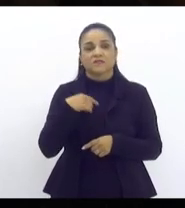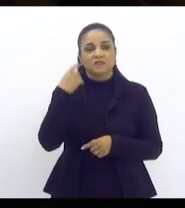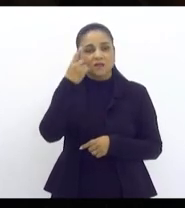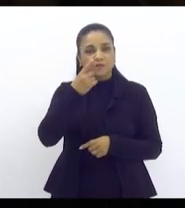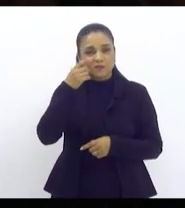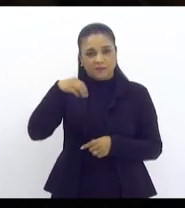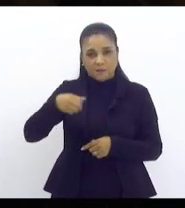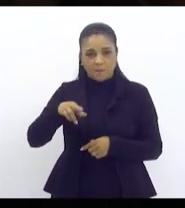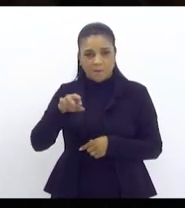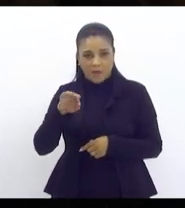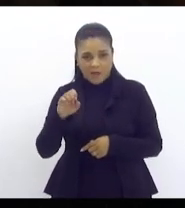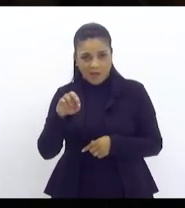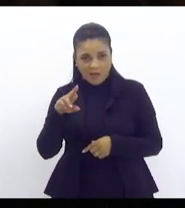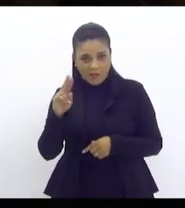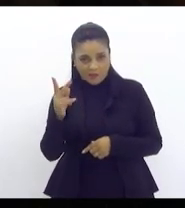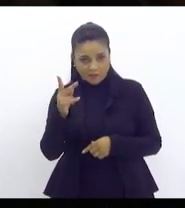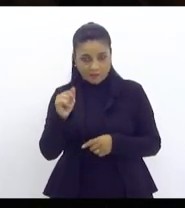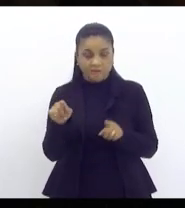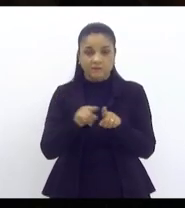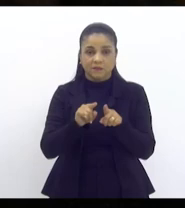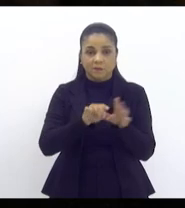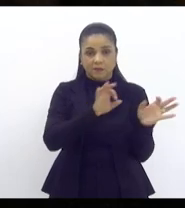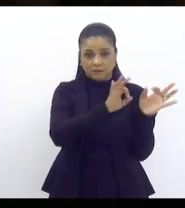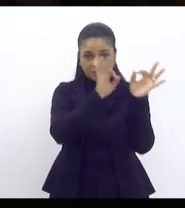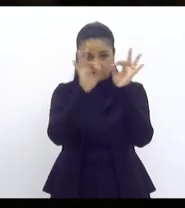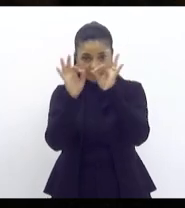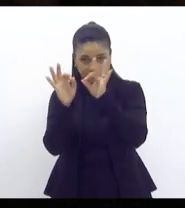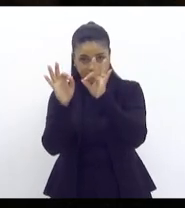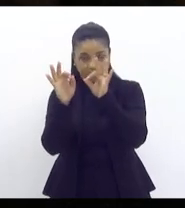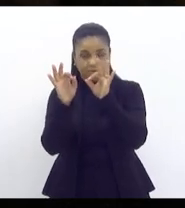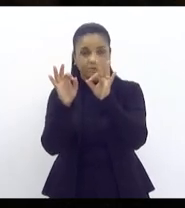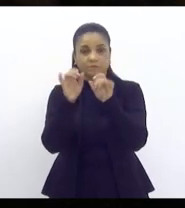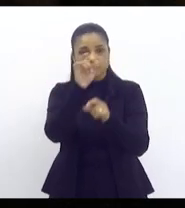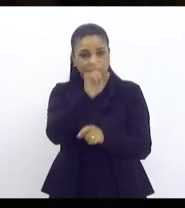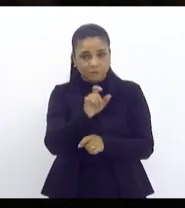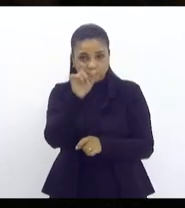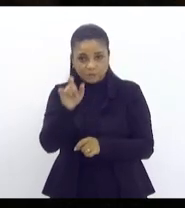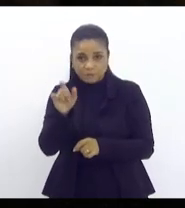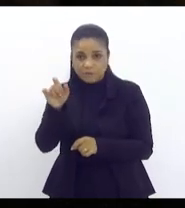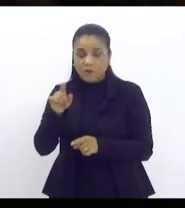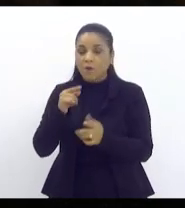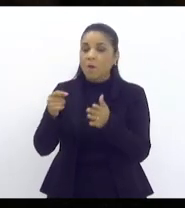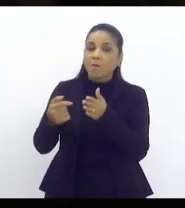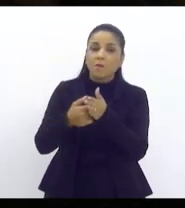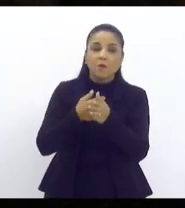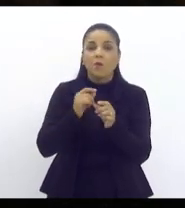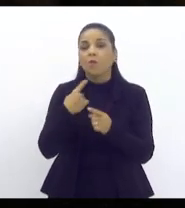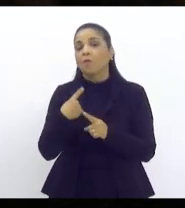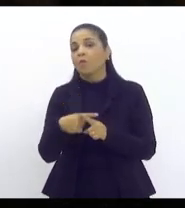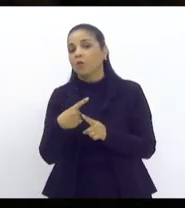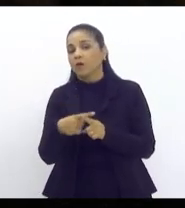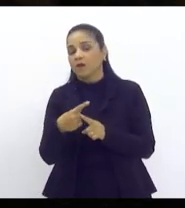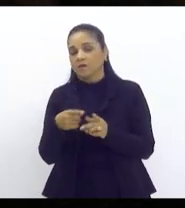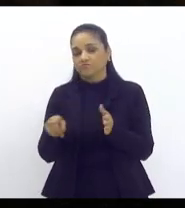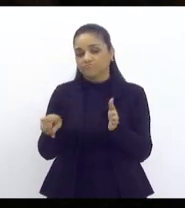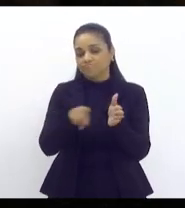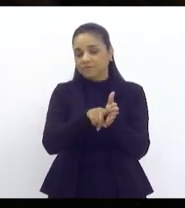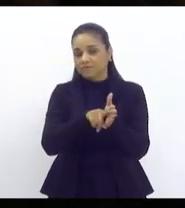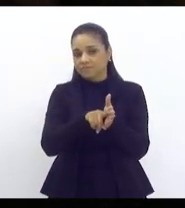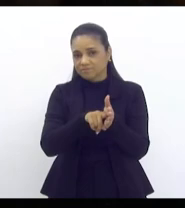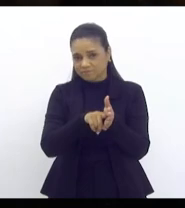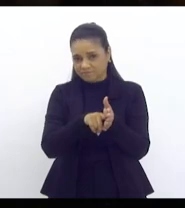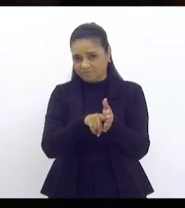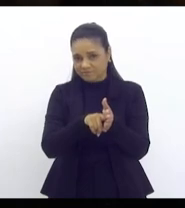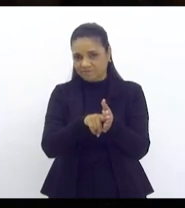telespectador há de perguntar o porquê desse déficit. A